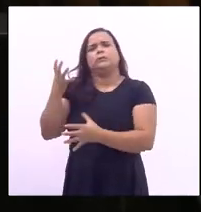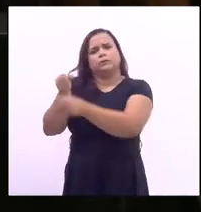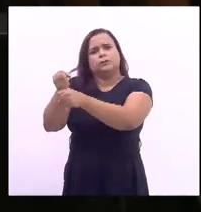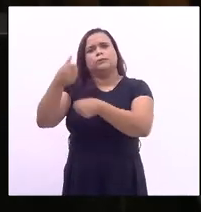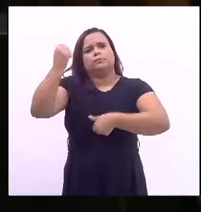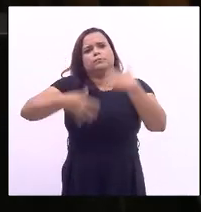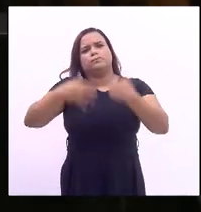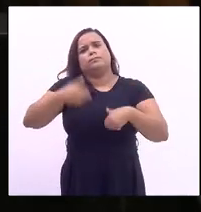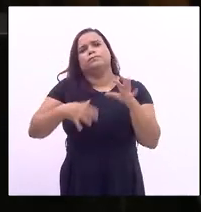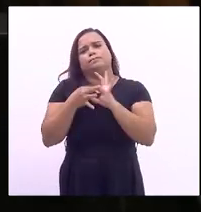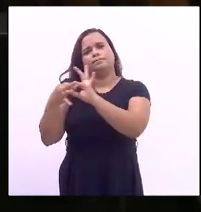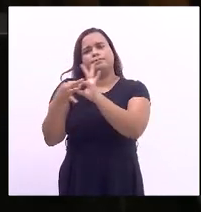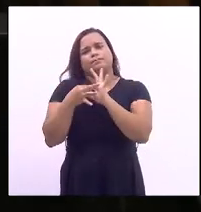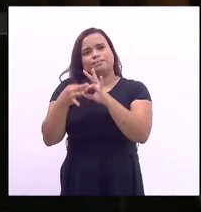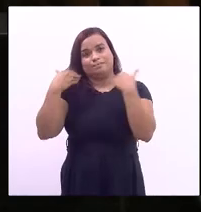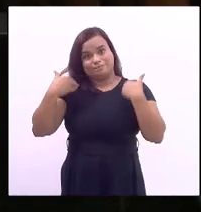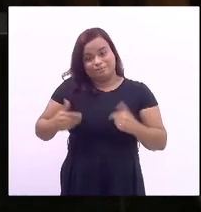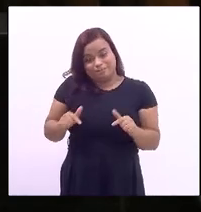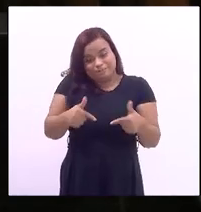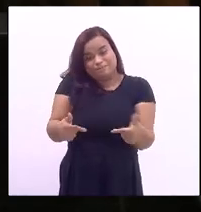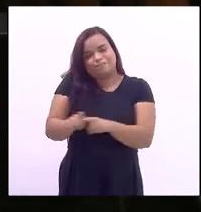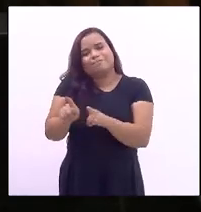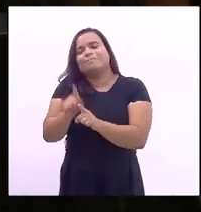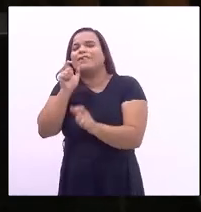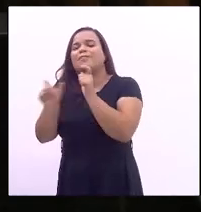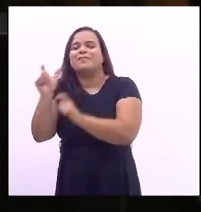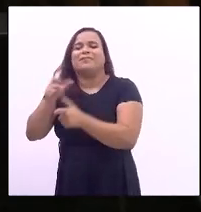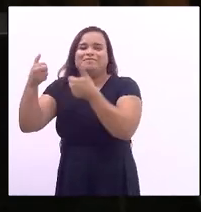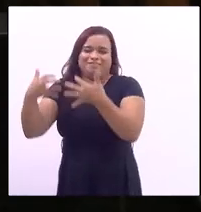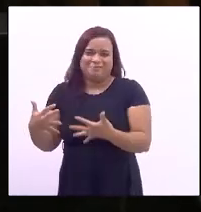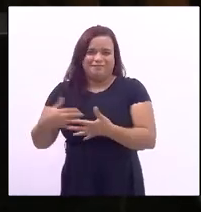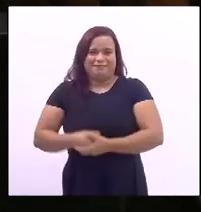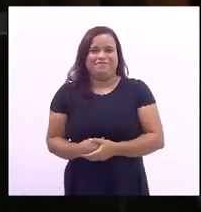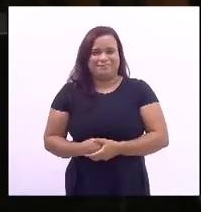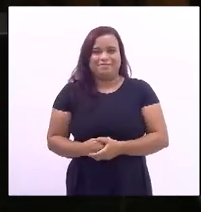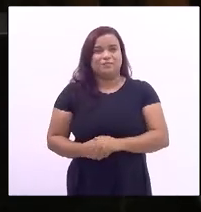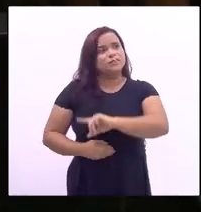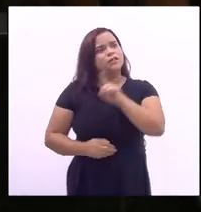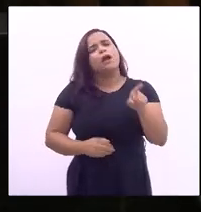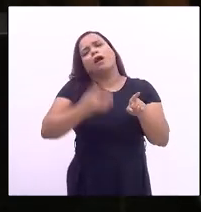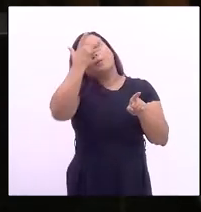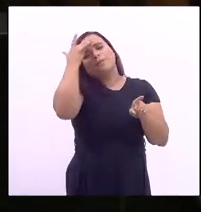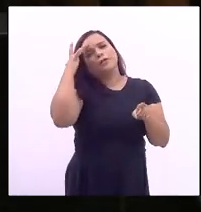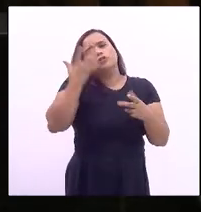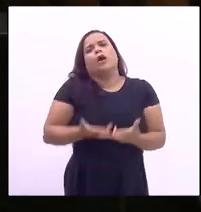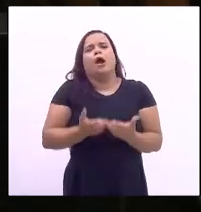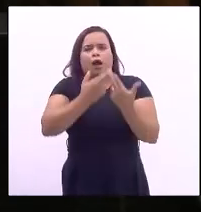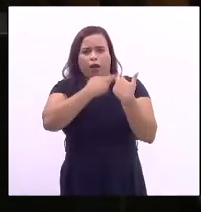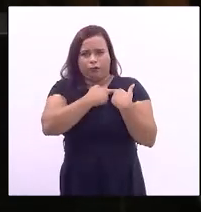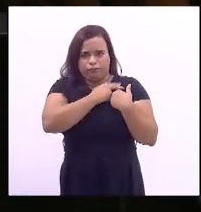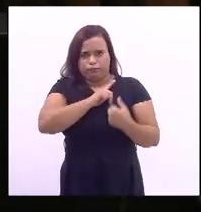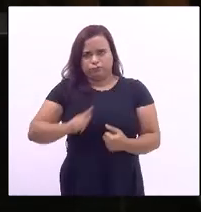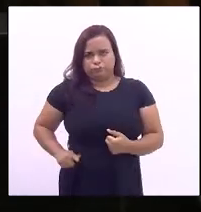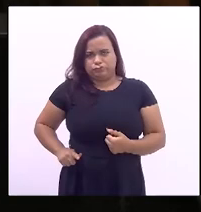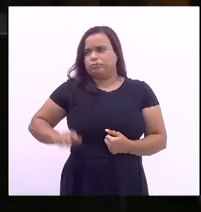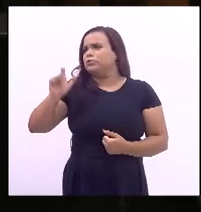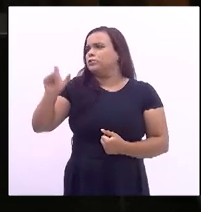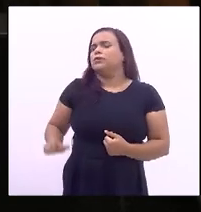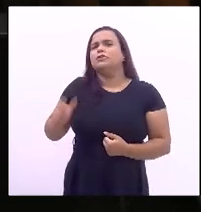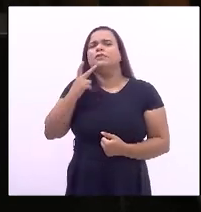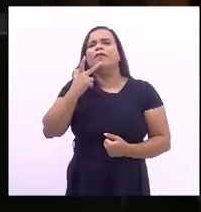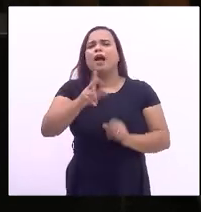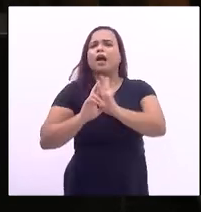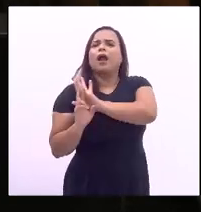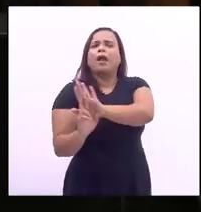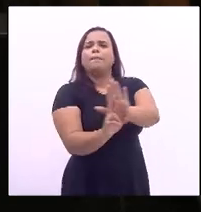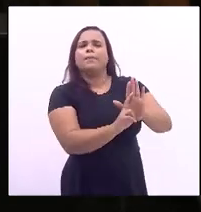as suas palavras e é um absurdo uma pessoa que está no cargo que está fala que vai